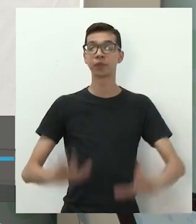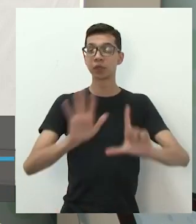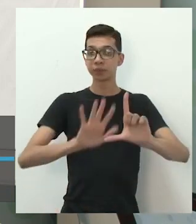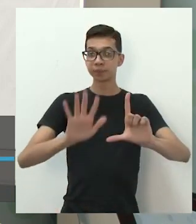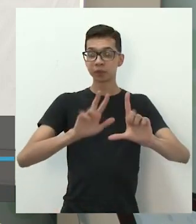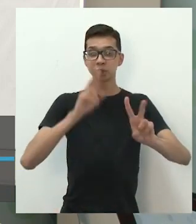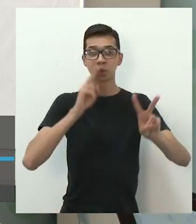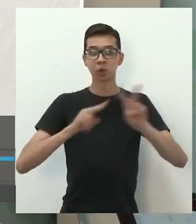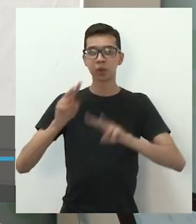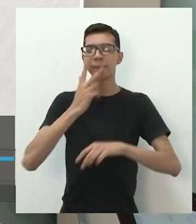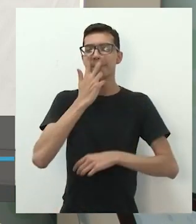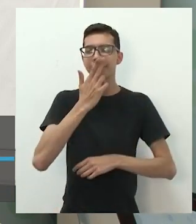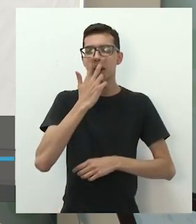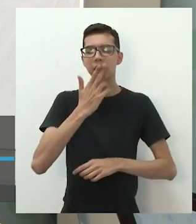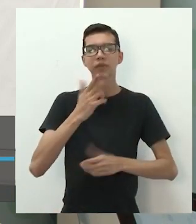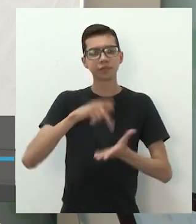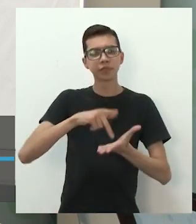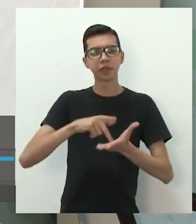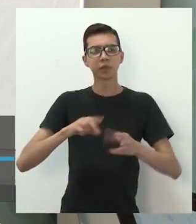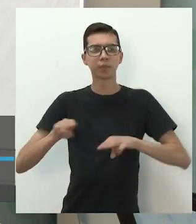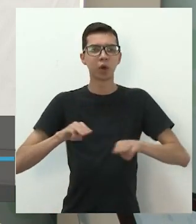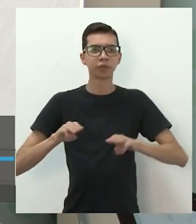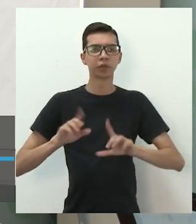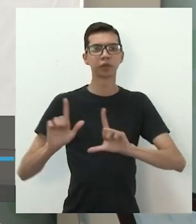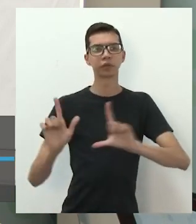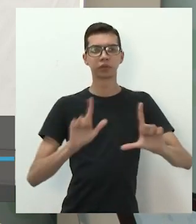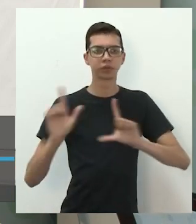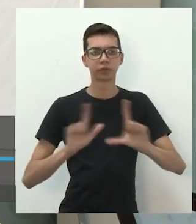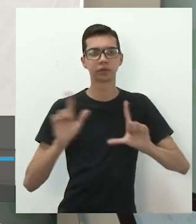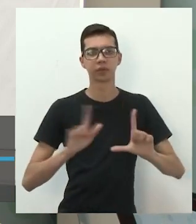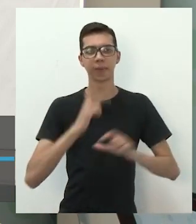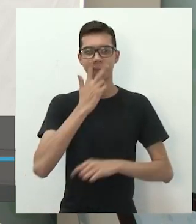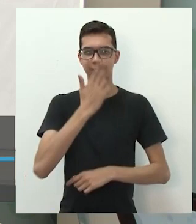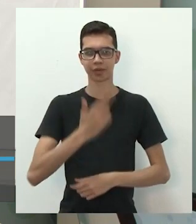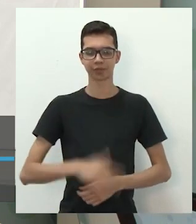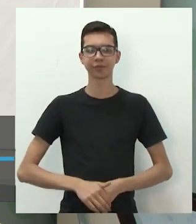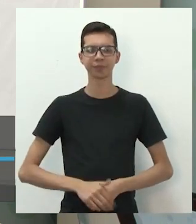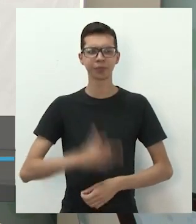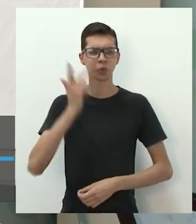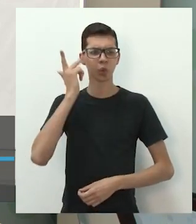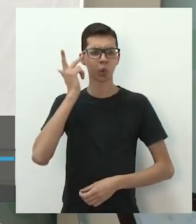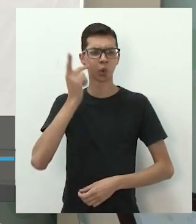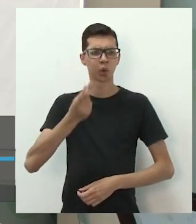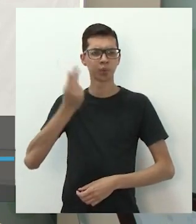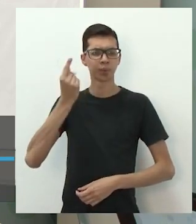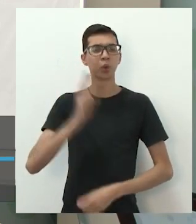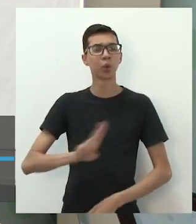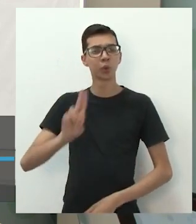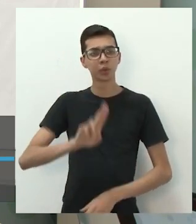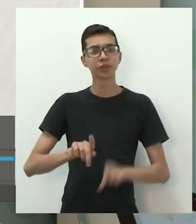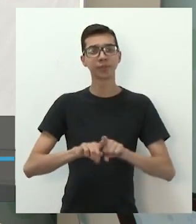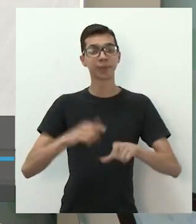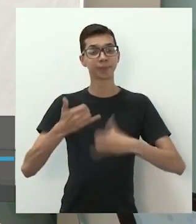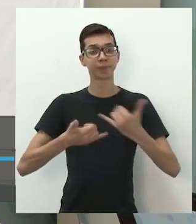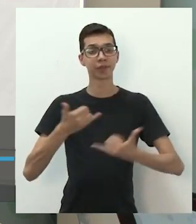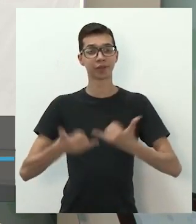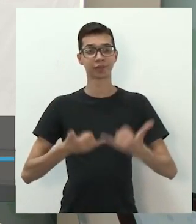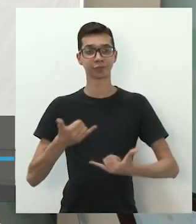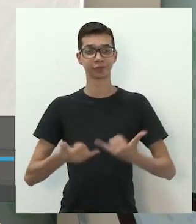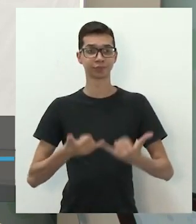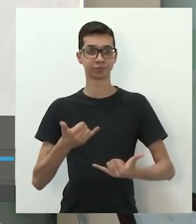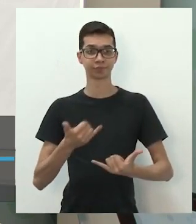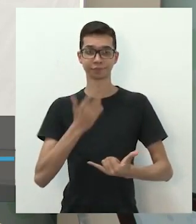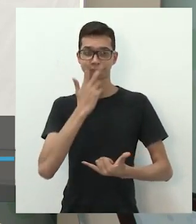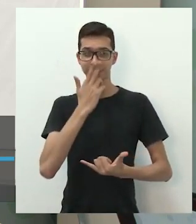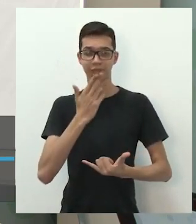estivesse realmente se movimentando. Esse fenacistiscópio era muito comum, era muito utilizado até como um brinquedo mesmo, né? Aí